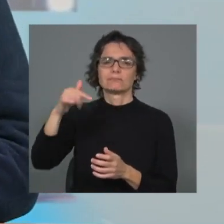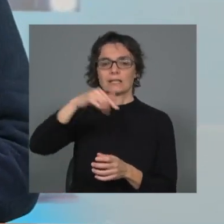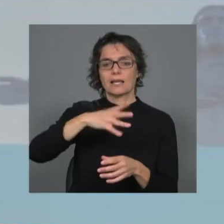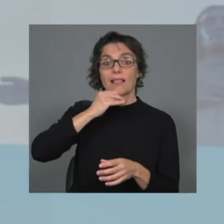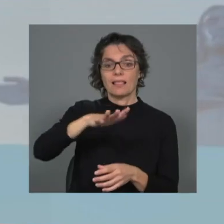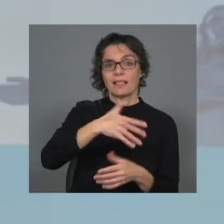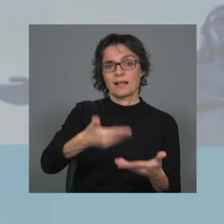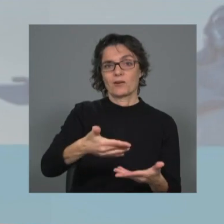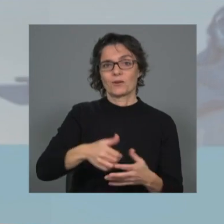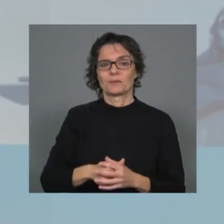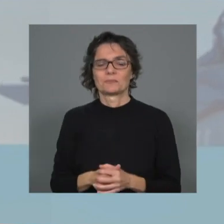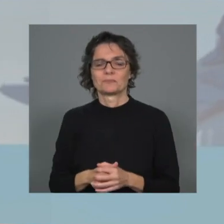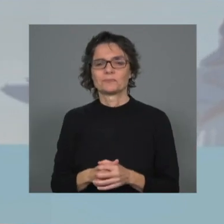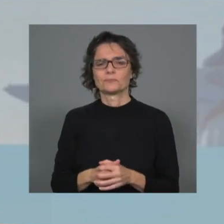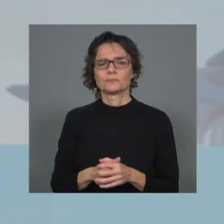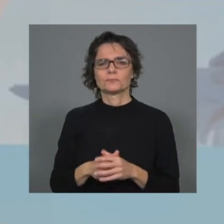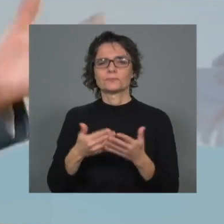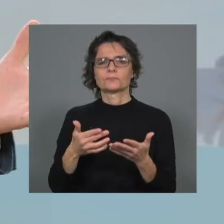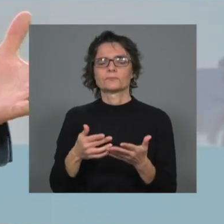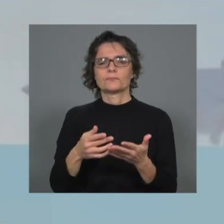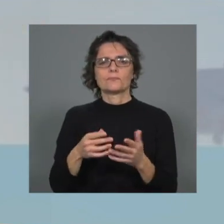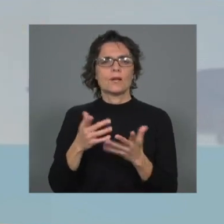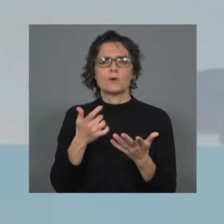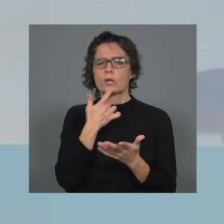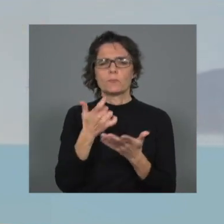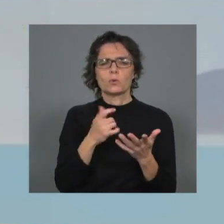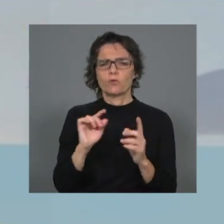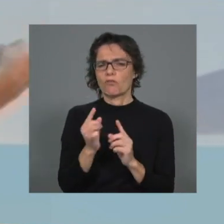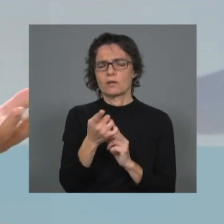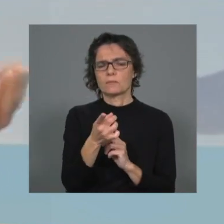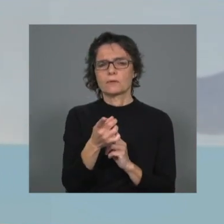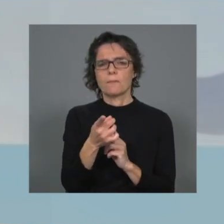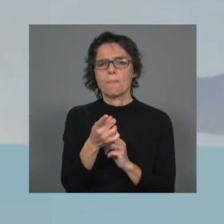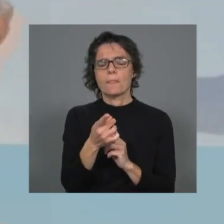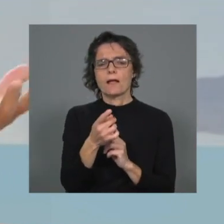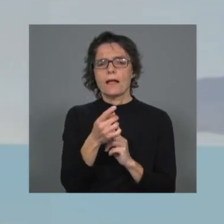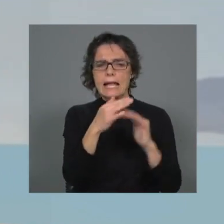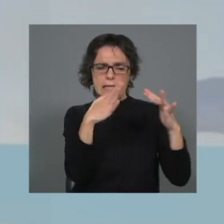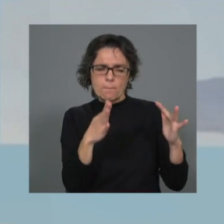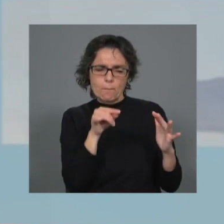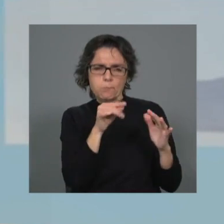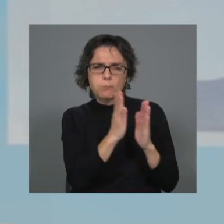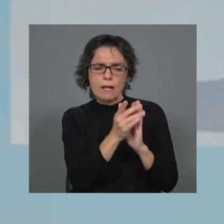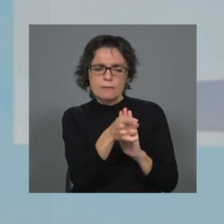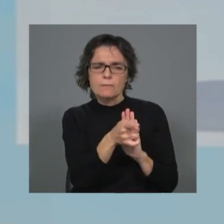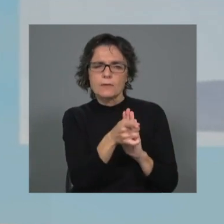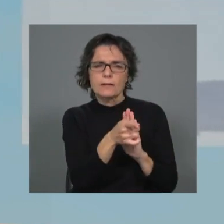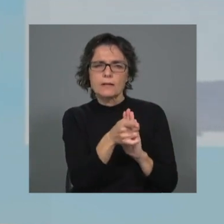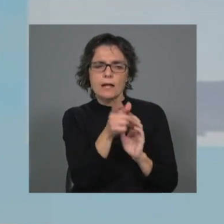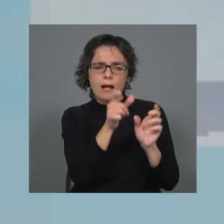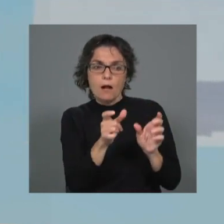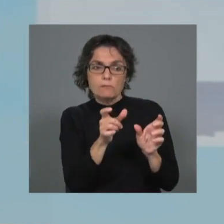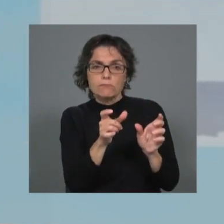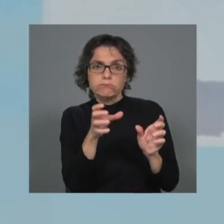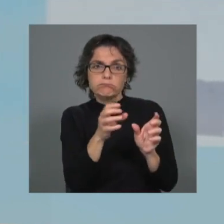resposta necessariamente breve, de que forma é que o presépio depois se foi acrescentando, foi aumentando com tantos elementos